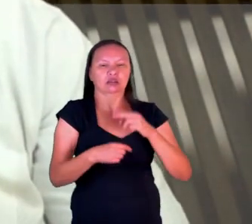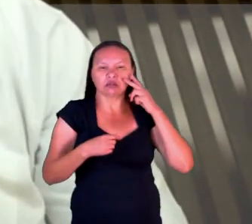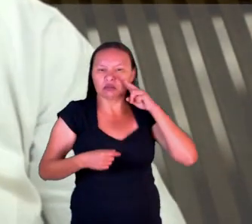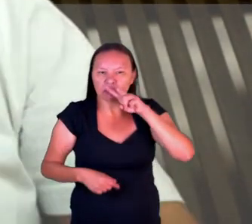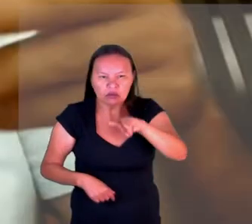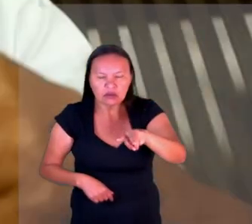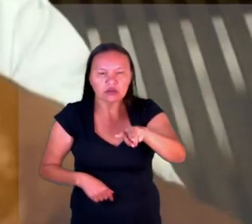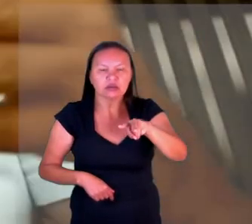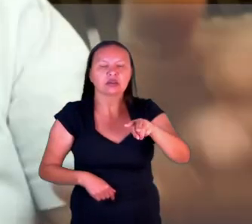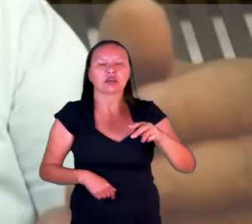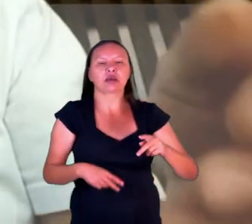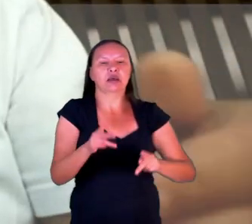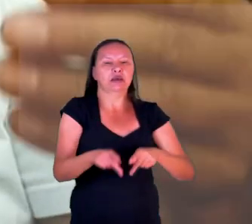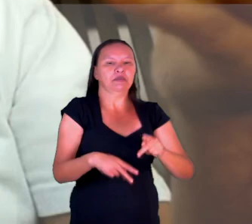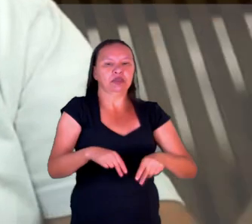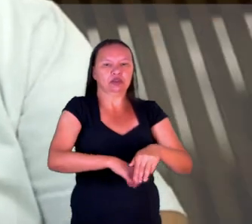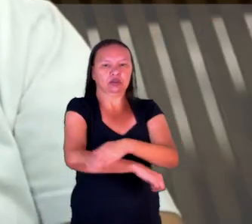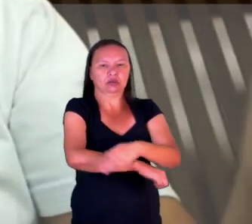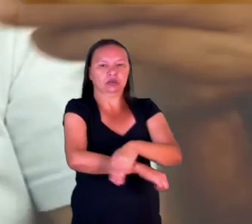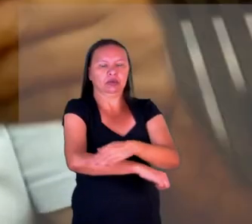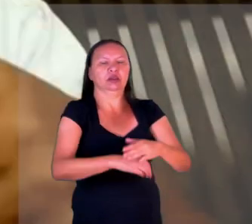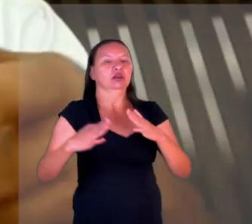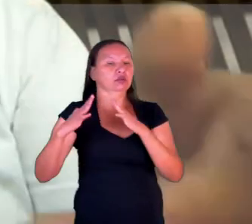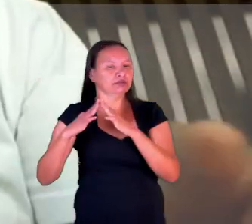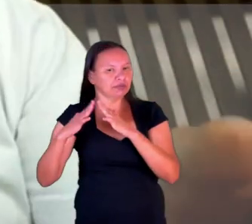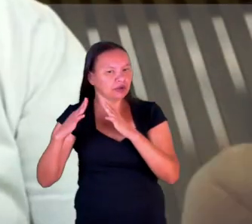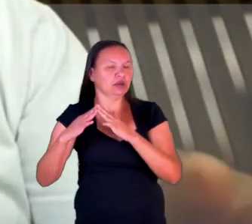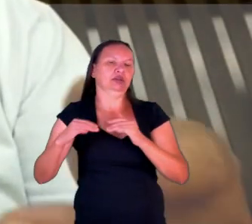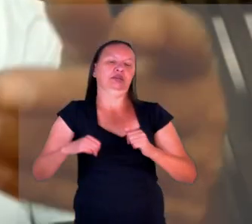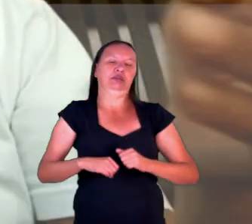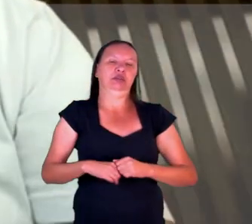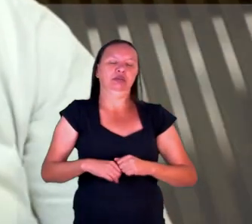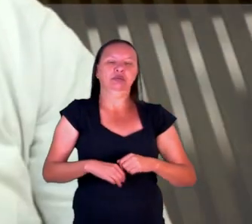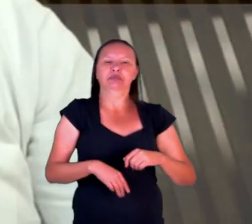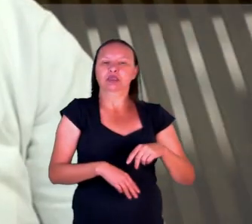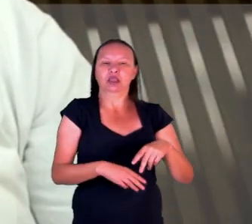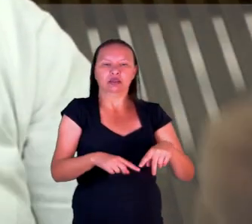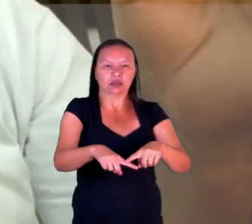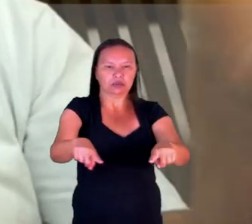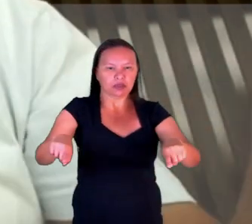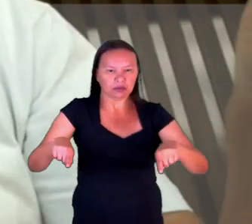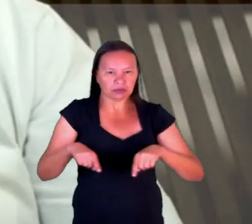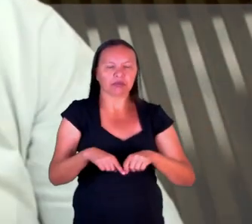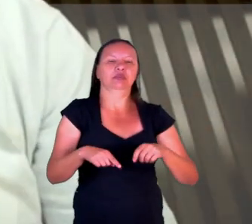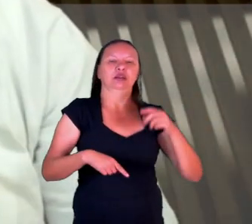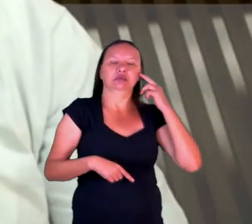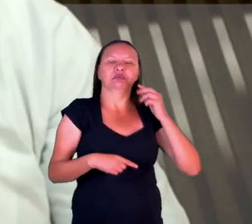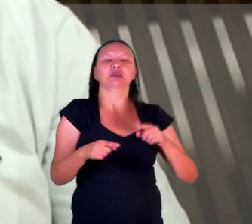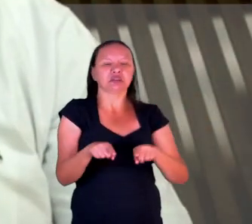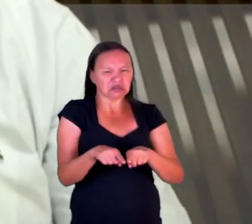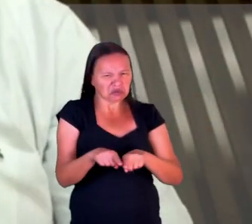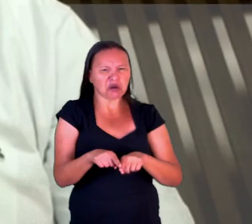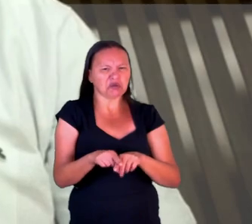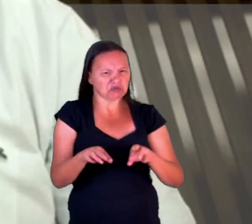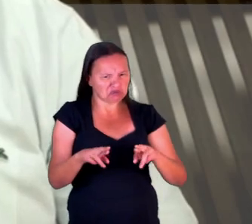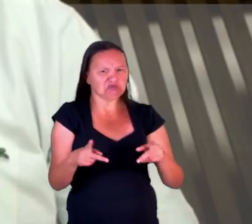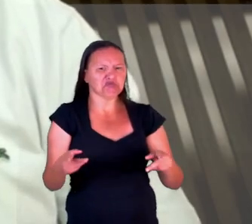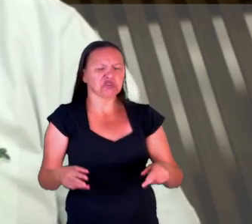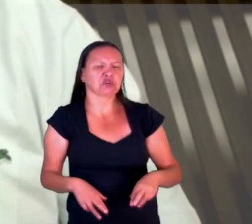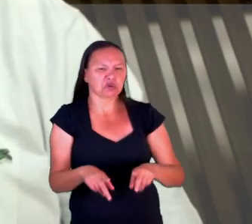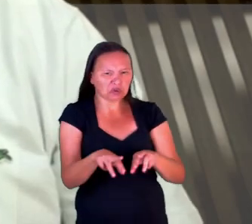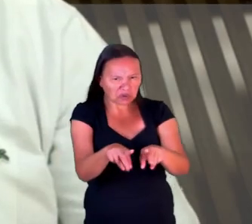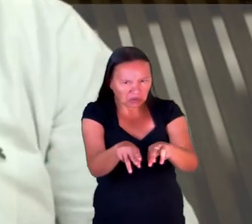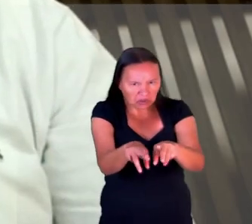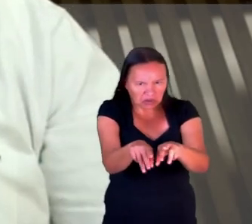população de Rua Belo Horizonte da mesma forma praça da estação Praça da rodoviária né eh e e e e e o elevado